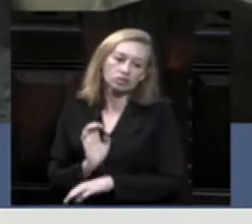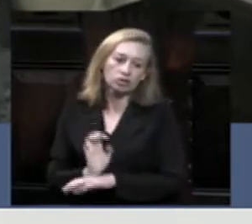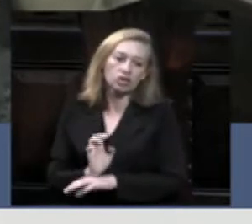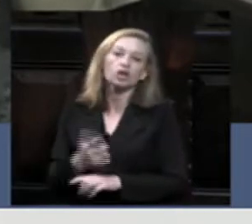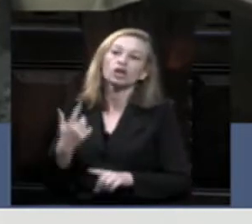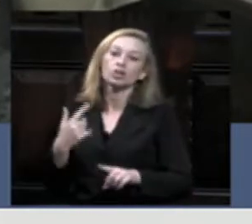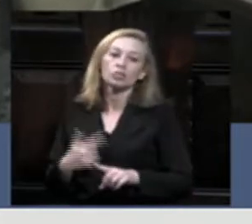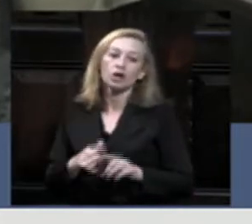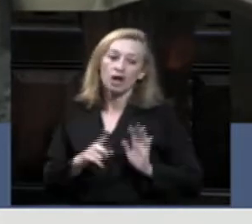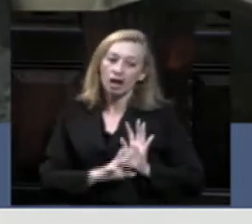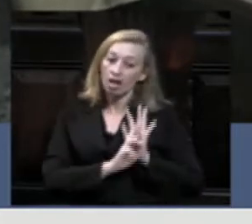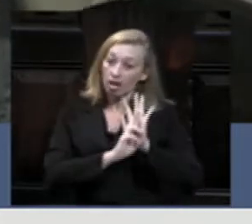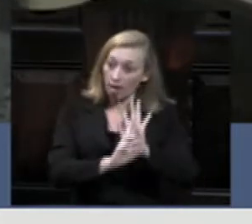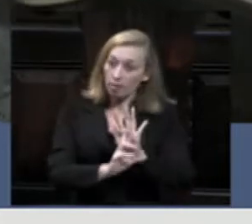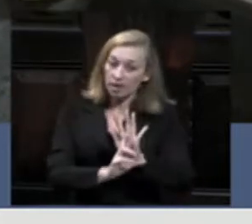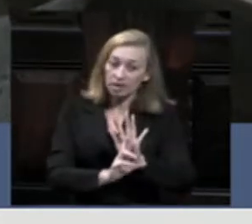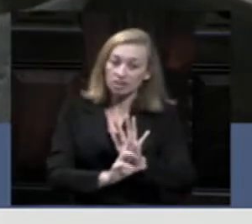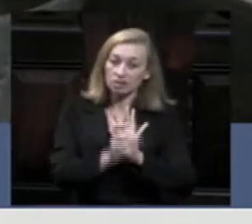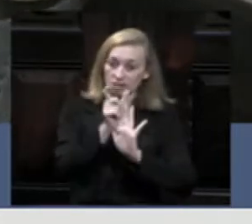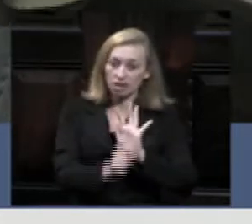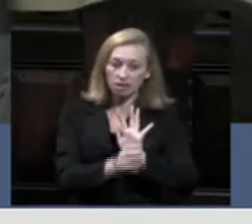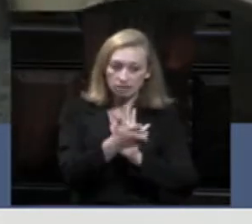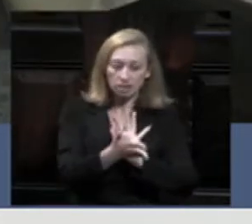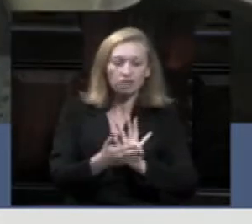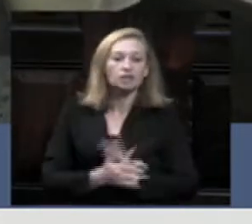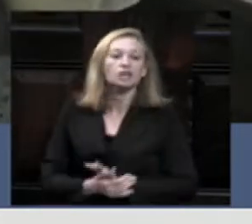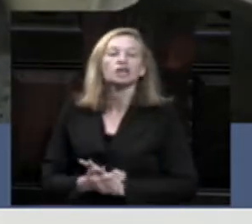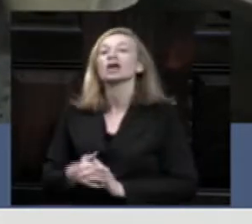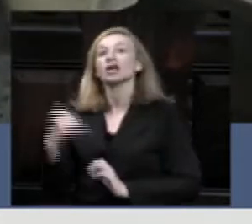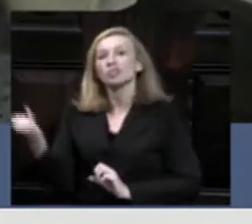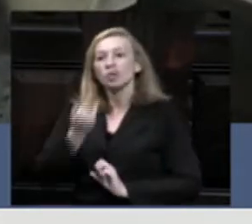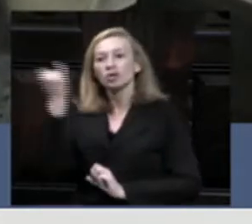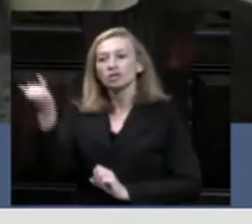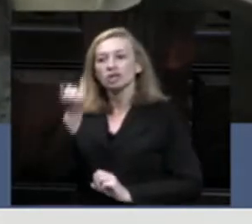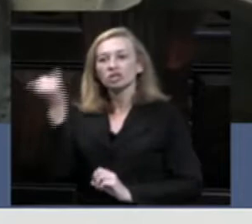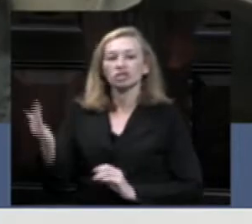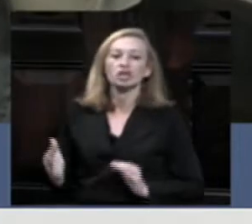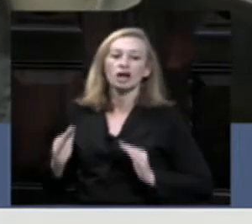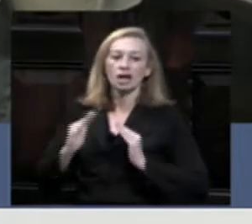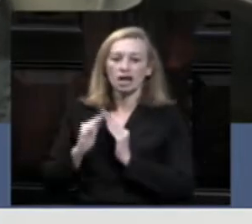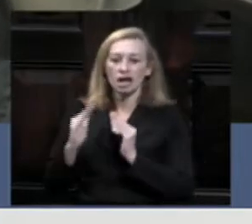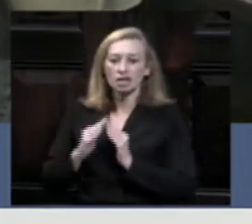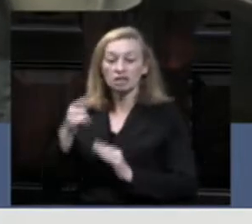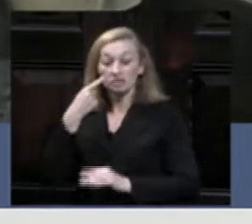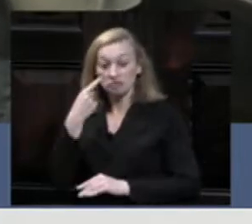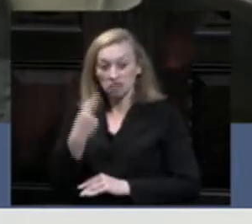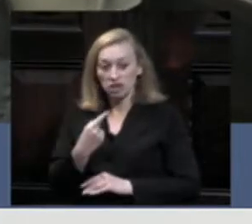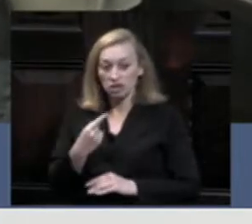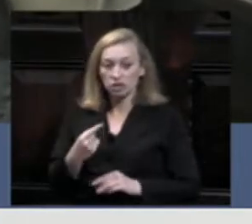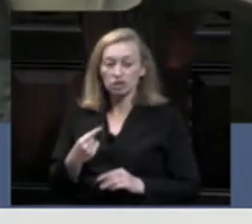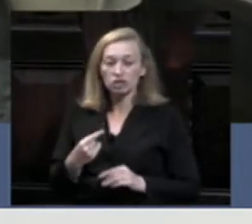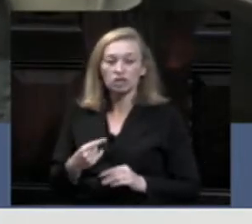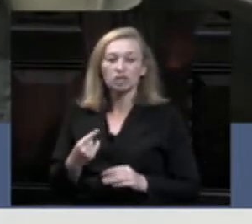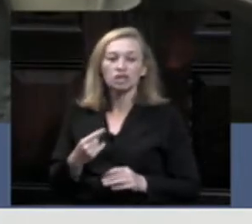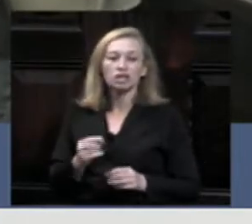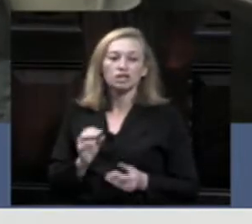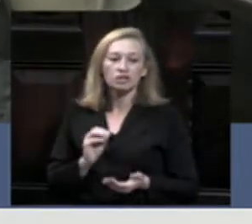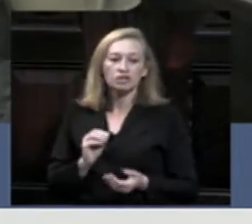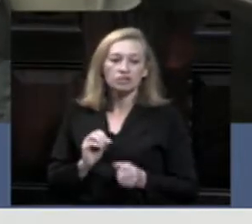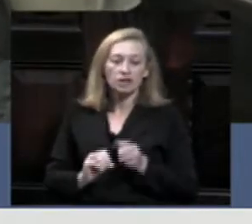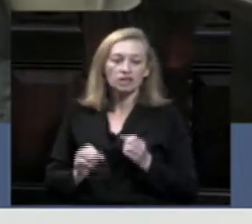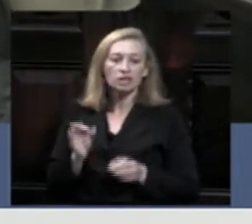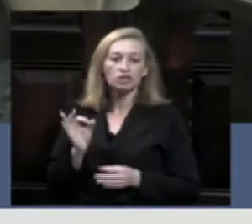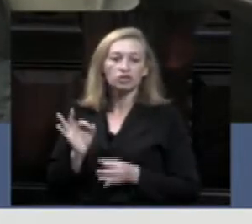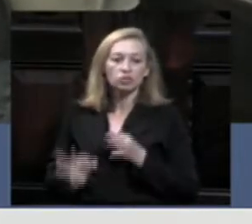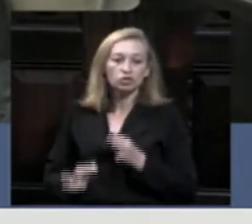Estadual que ela preside. Então é importante que essa casa aqui se manifeste com veemência sobre essa situação e não